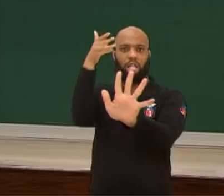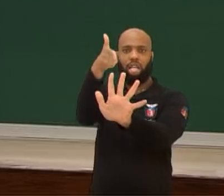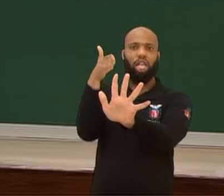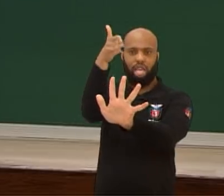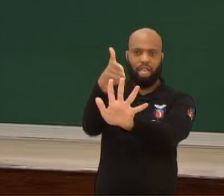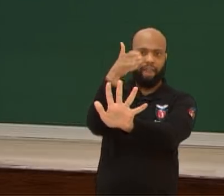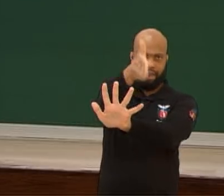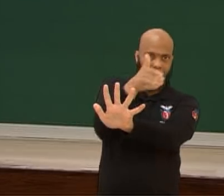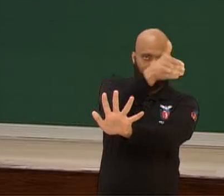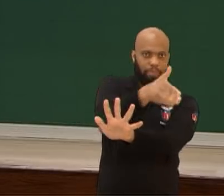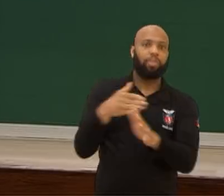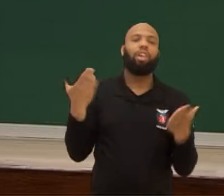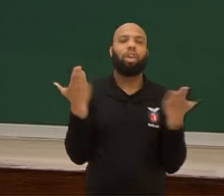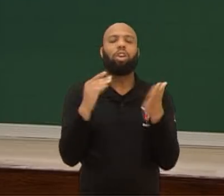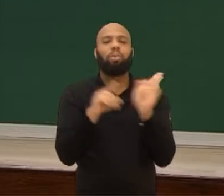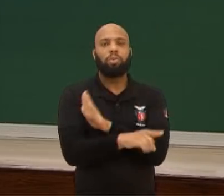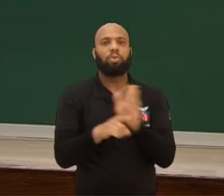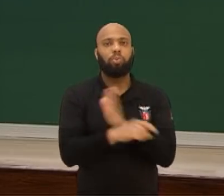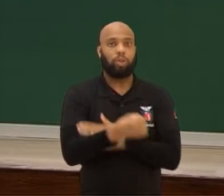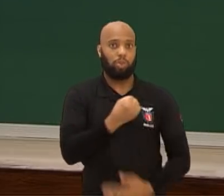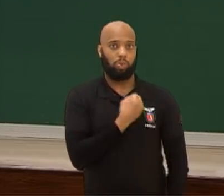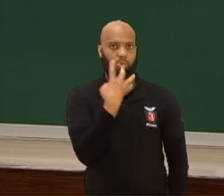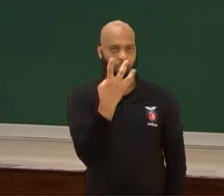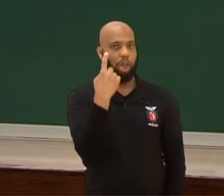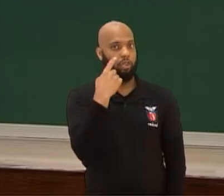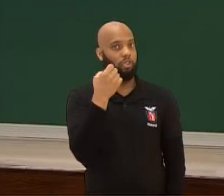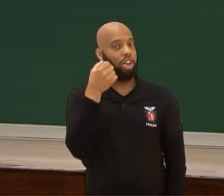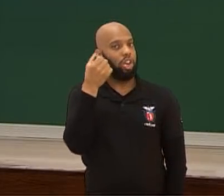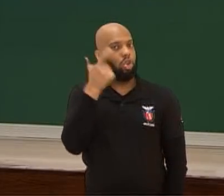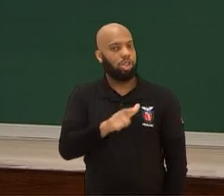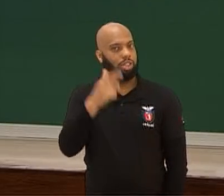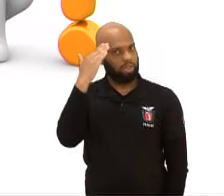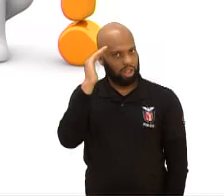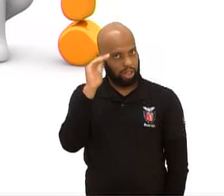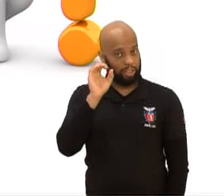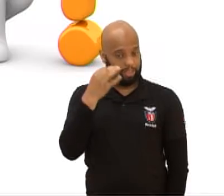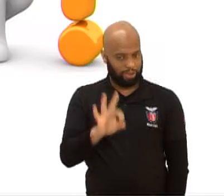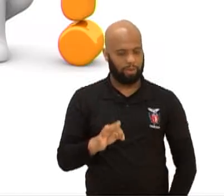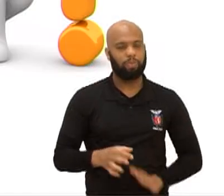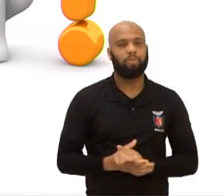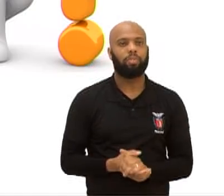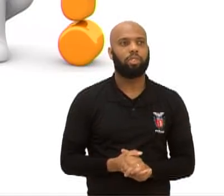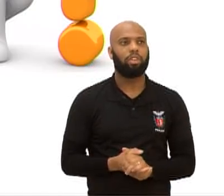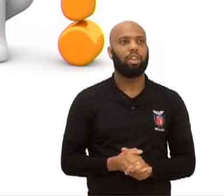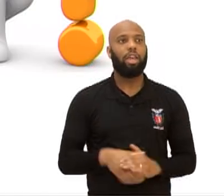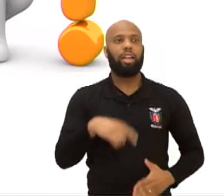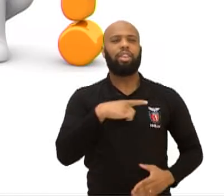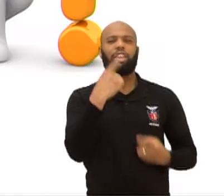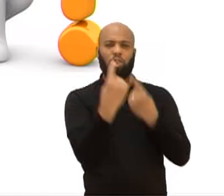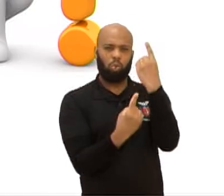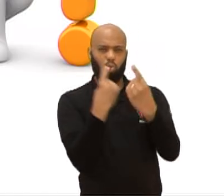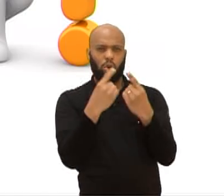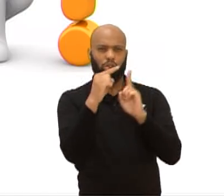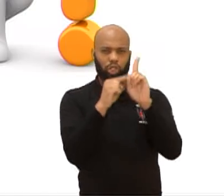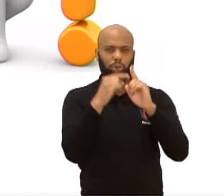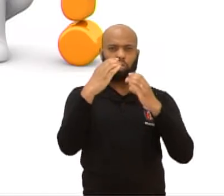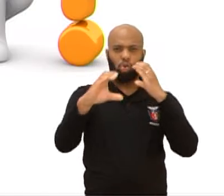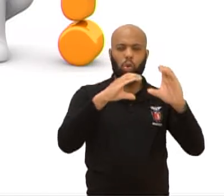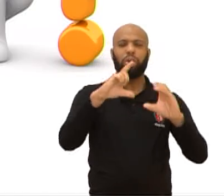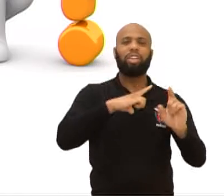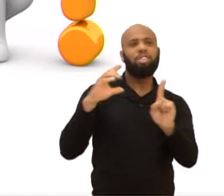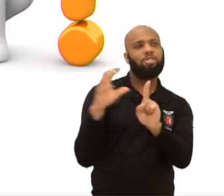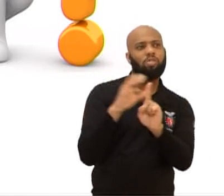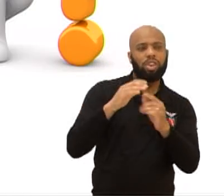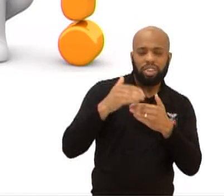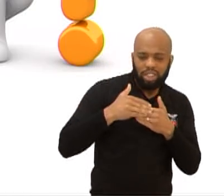Vamos para o nosso quiz número 4 para ver se nós conseguimos organizar sobre a comunicação. Qual tipo de comunicação teve grande